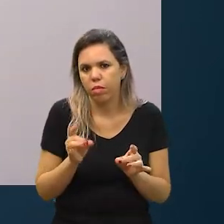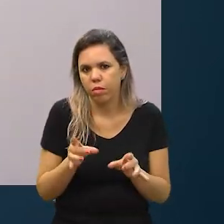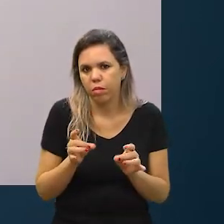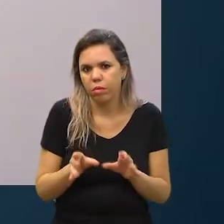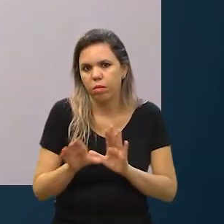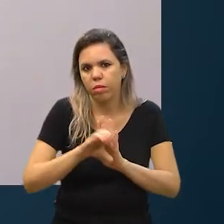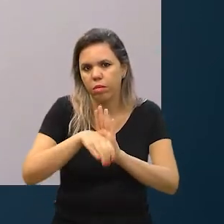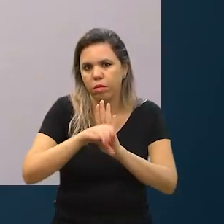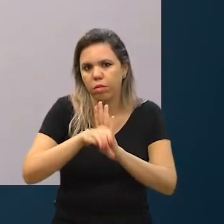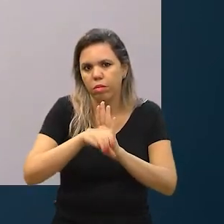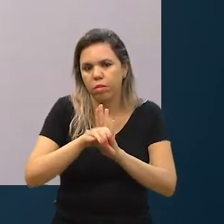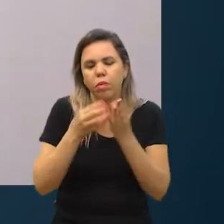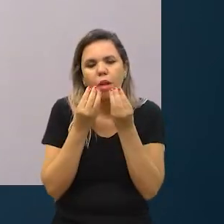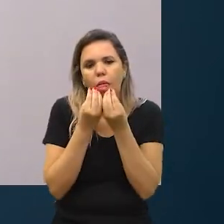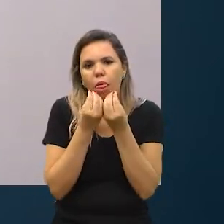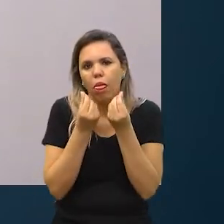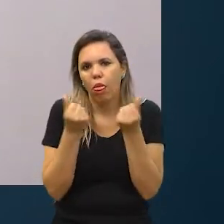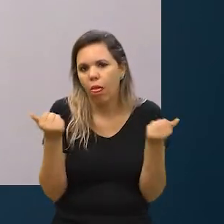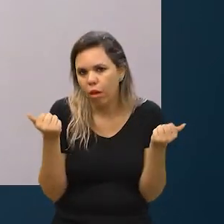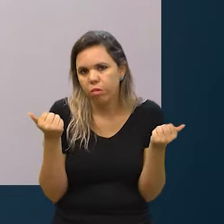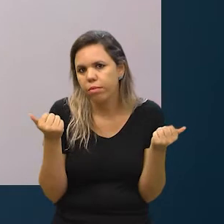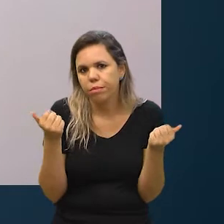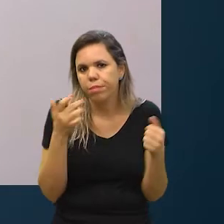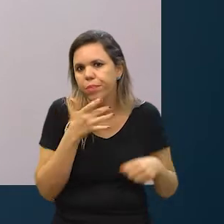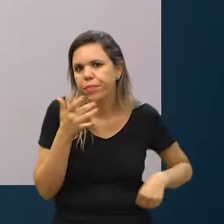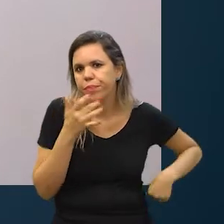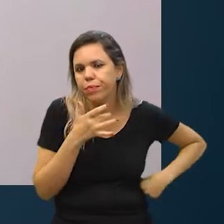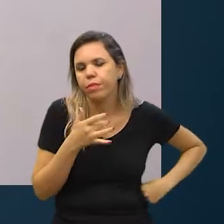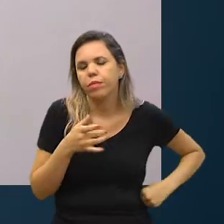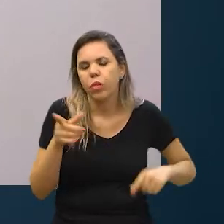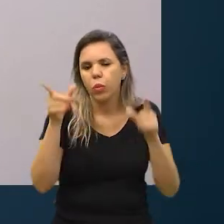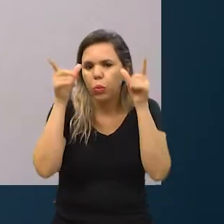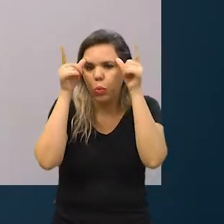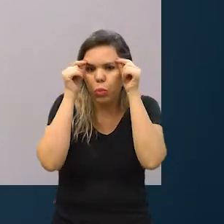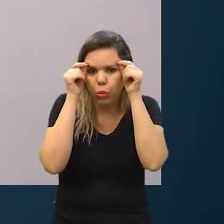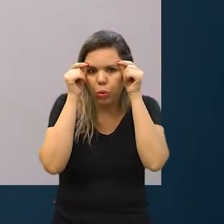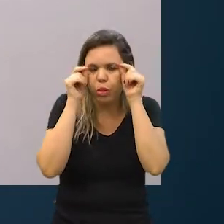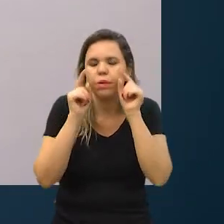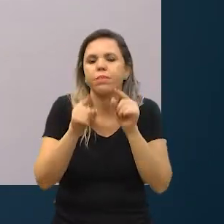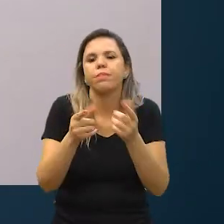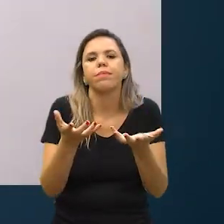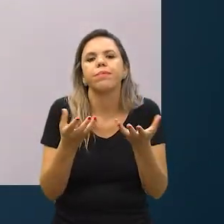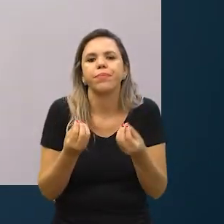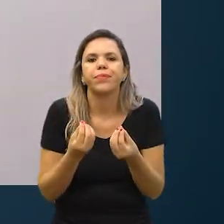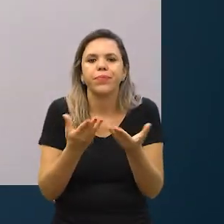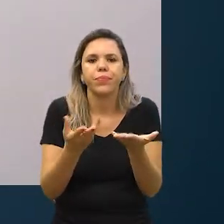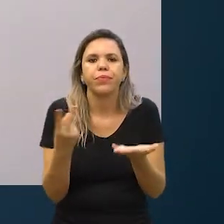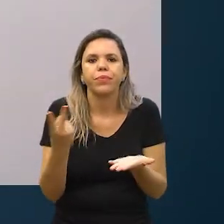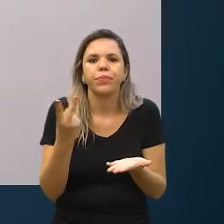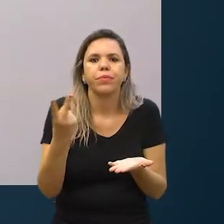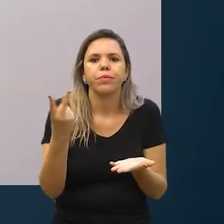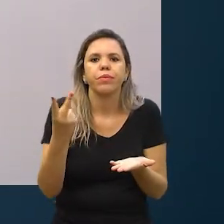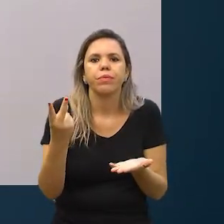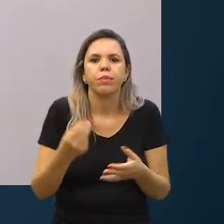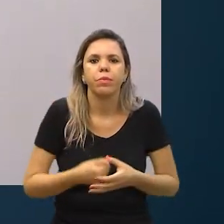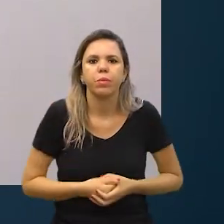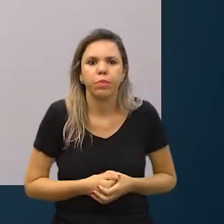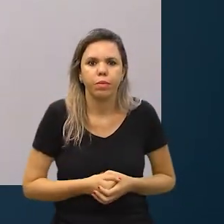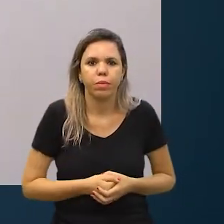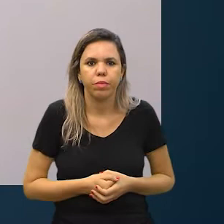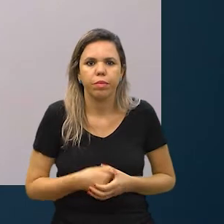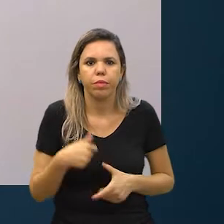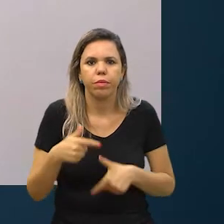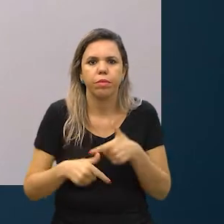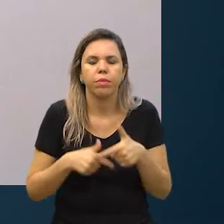um conceito, você vende sabor, refrescância, alívio, né? O que você está entregando de valor para o mercado, né? Seja com o